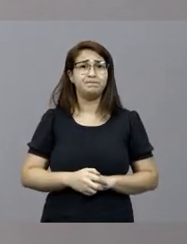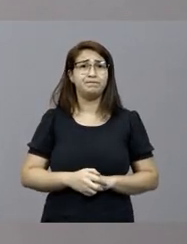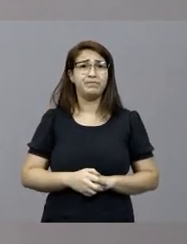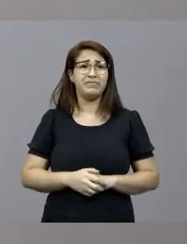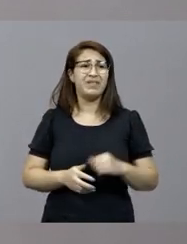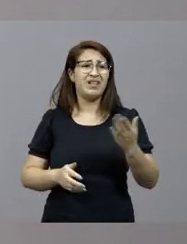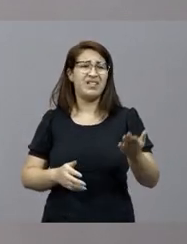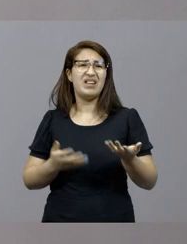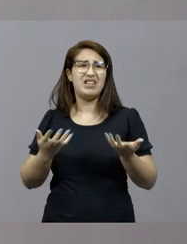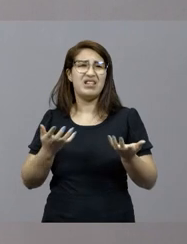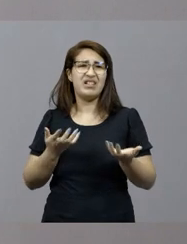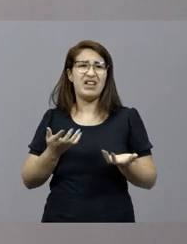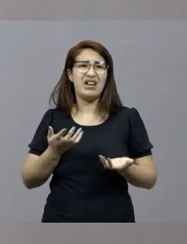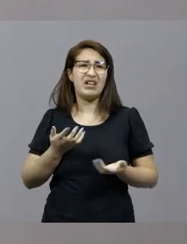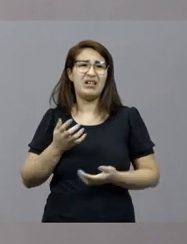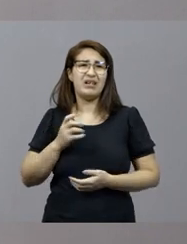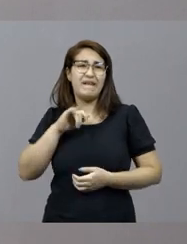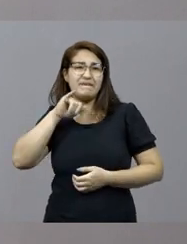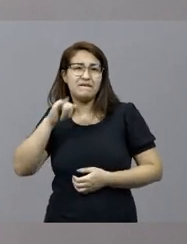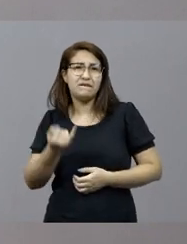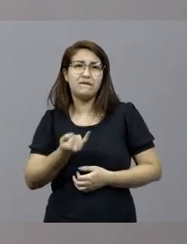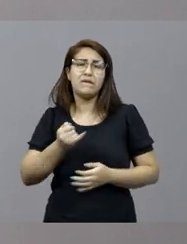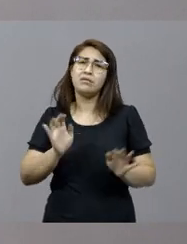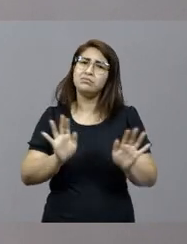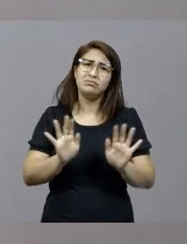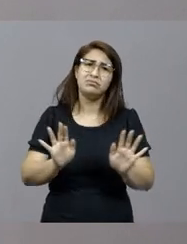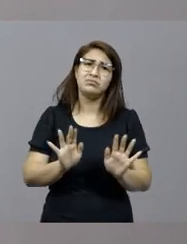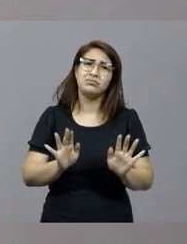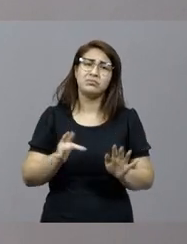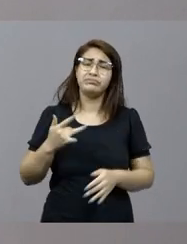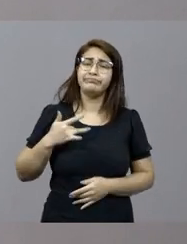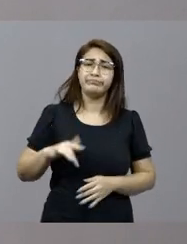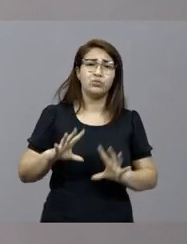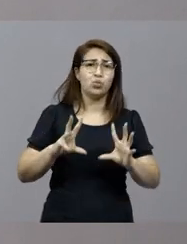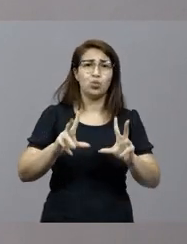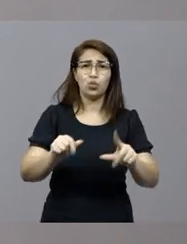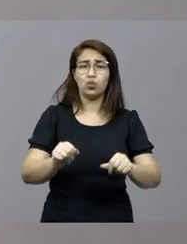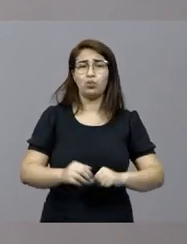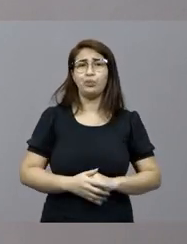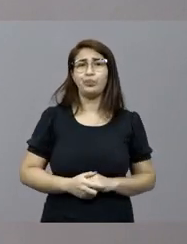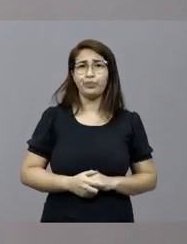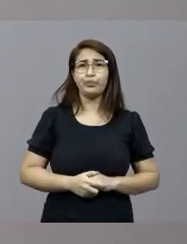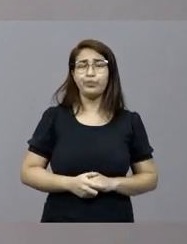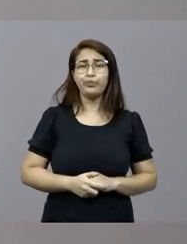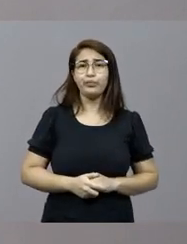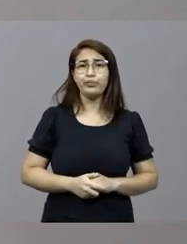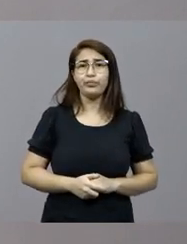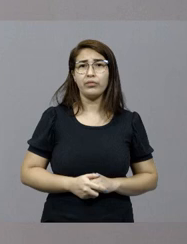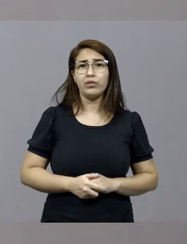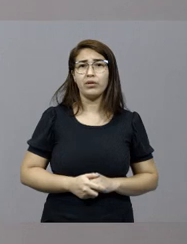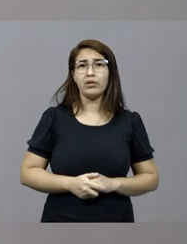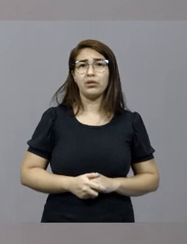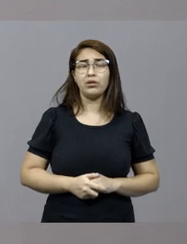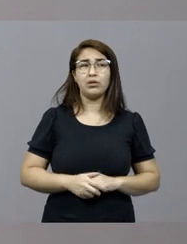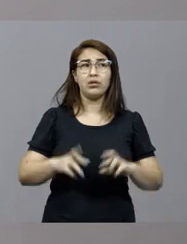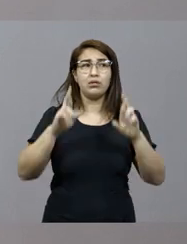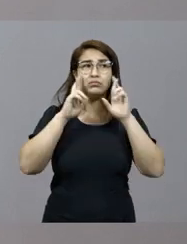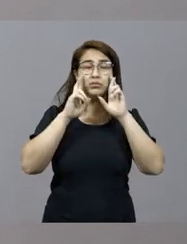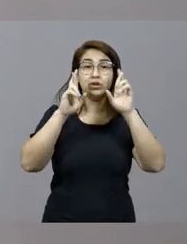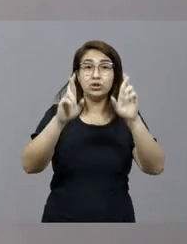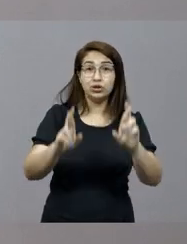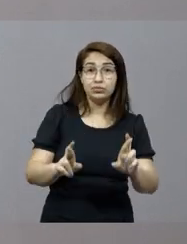mercenário. Lamentável em todos os aspectos. Isto, com todo respeito, é